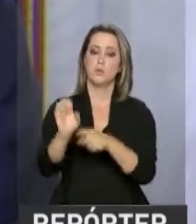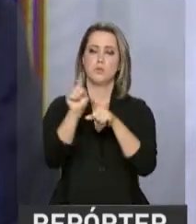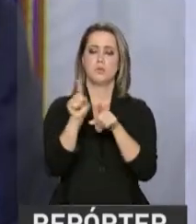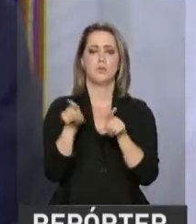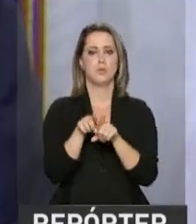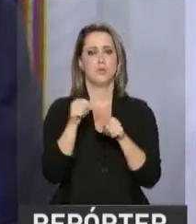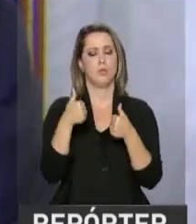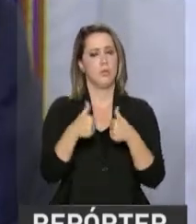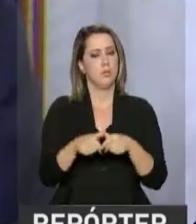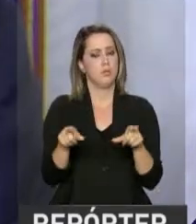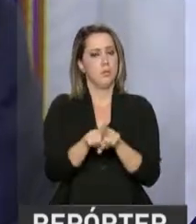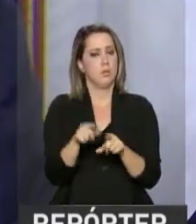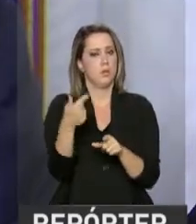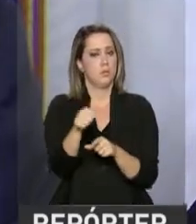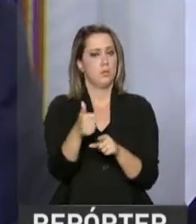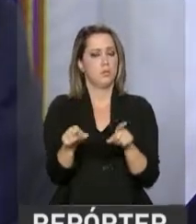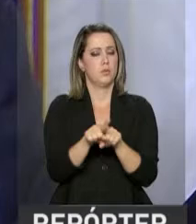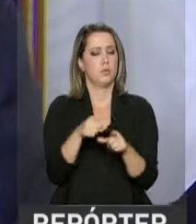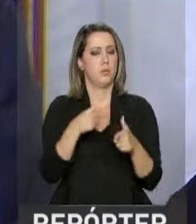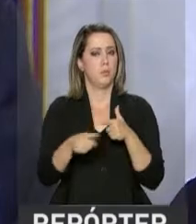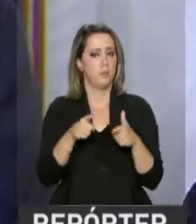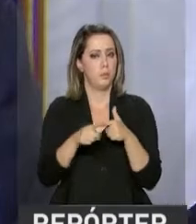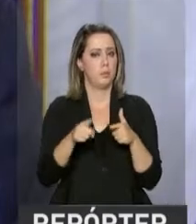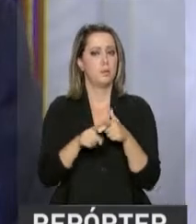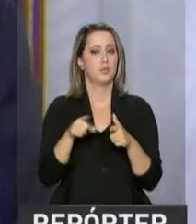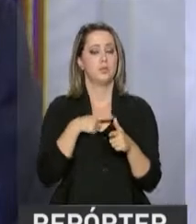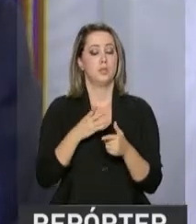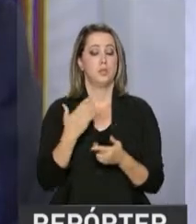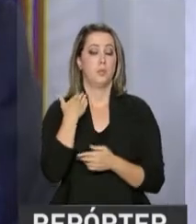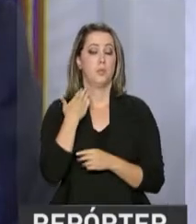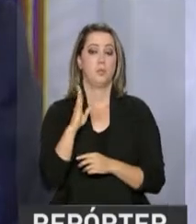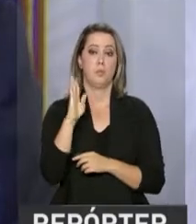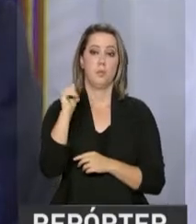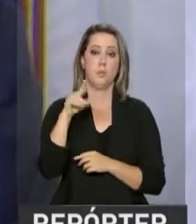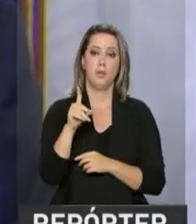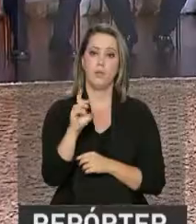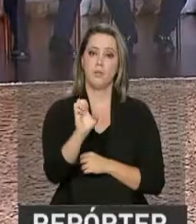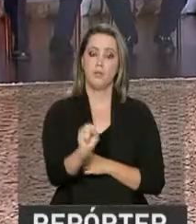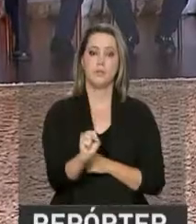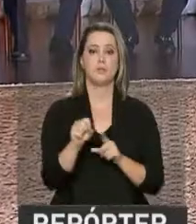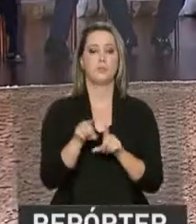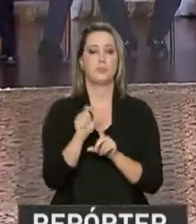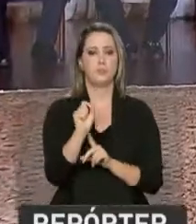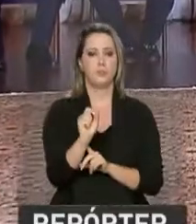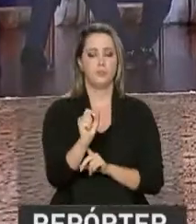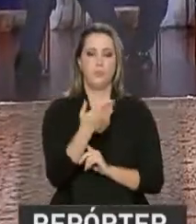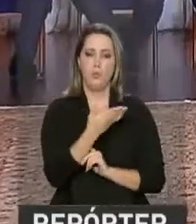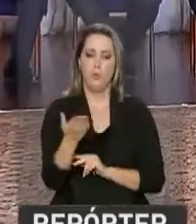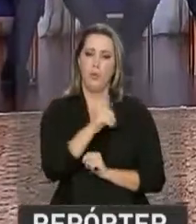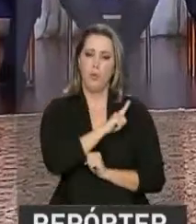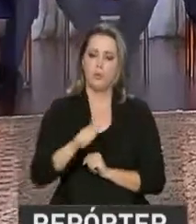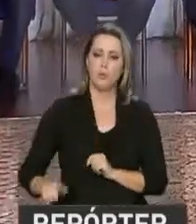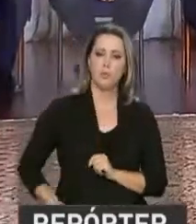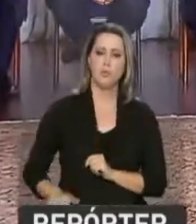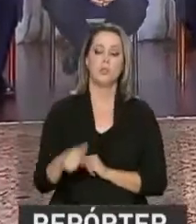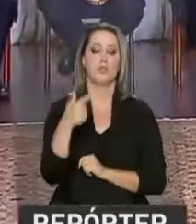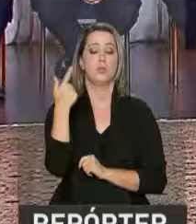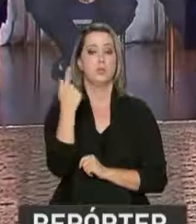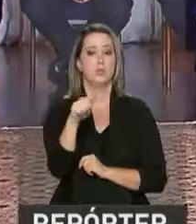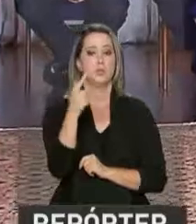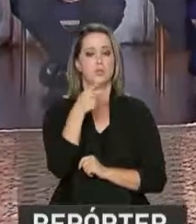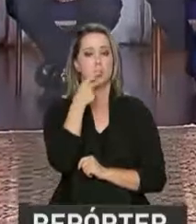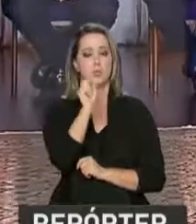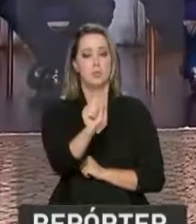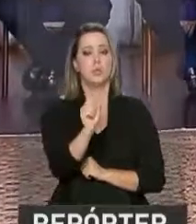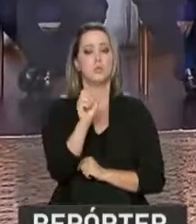e que dão pena também não seja prejudicial para o ps e para o leão segundo o governador de goiás durante o jantar